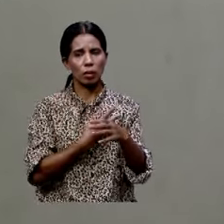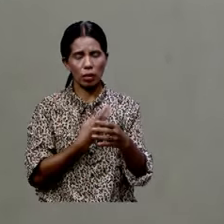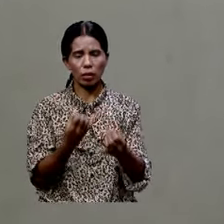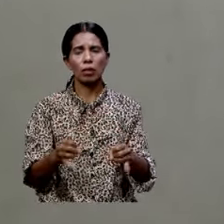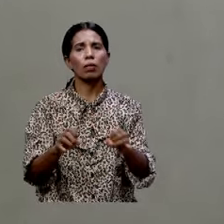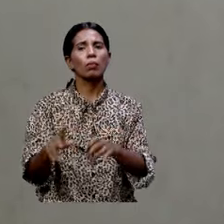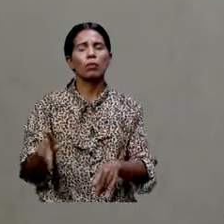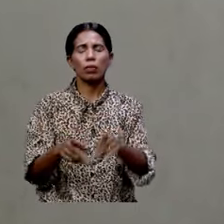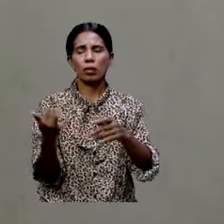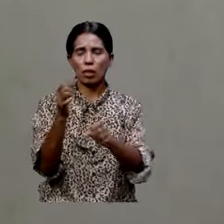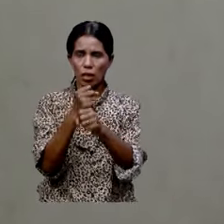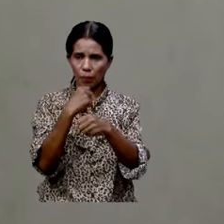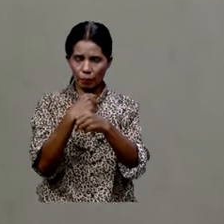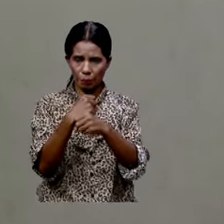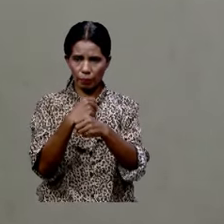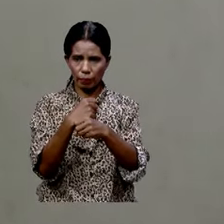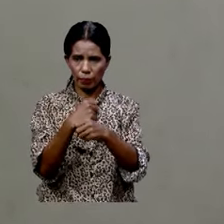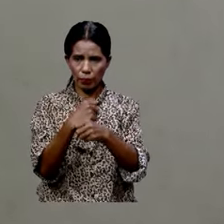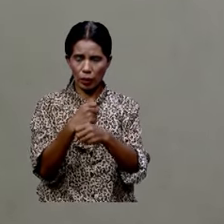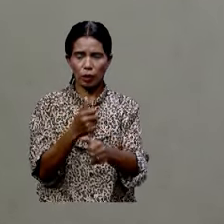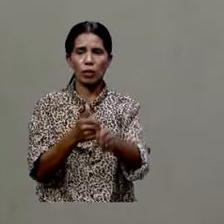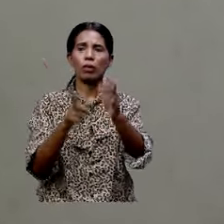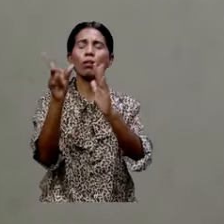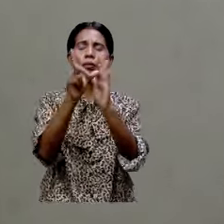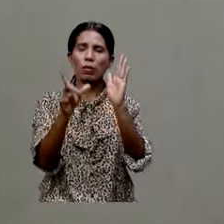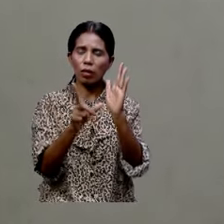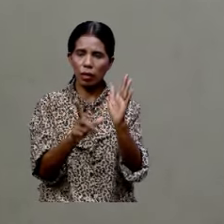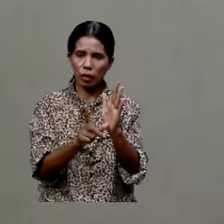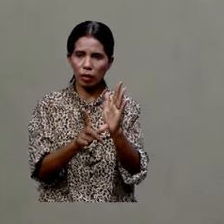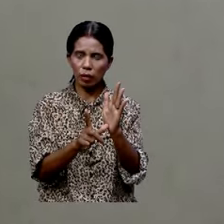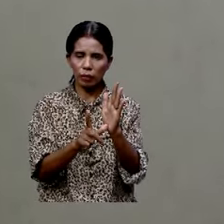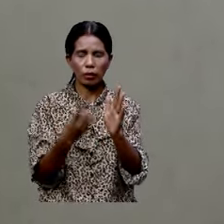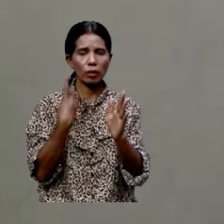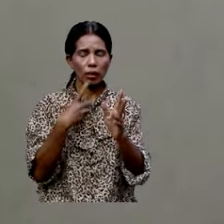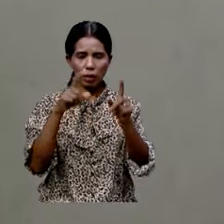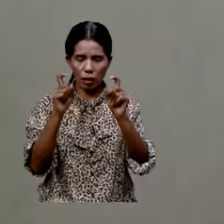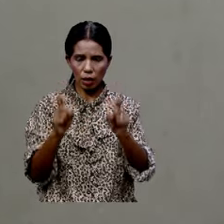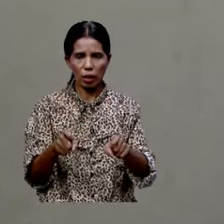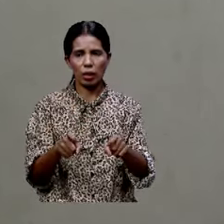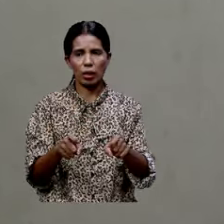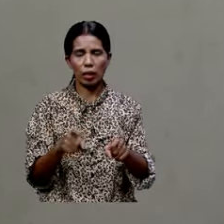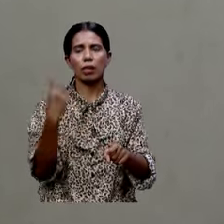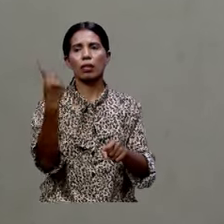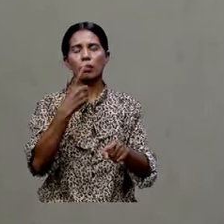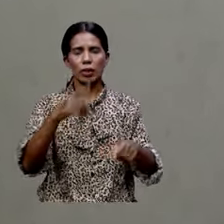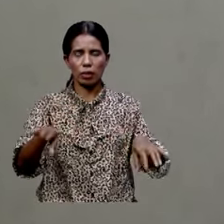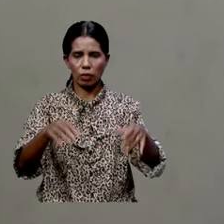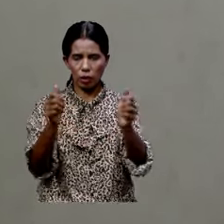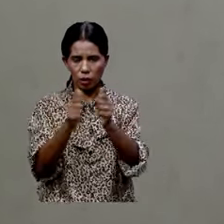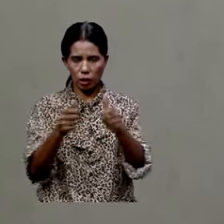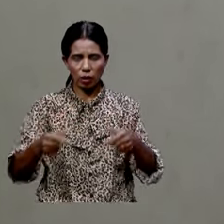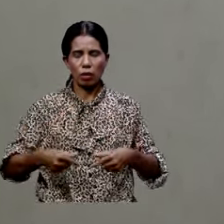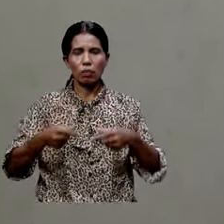ralo. Segredo de justiça né, tuir lei, quer que balo ia, mas tem que na fato em cooperar ou de bela